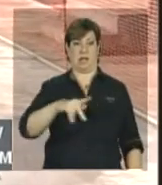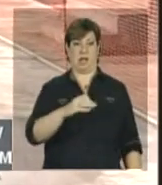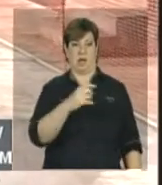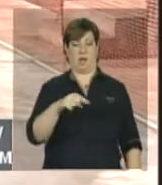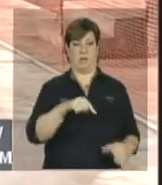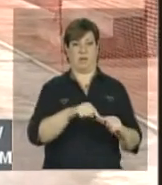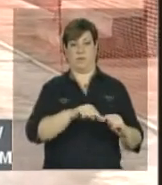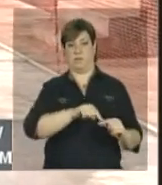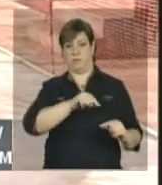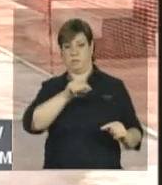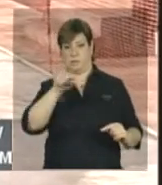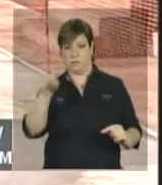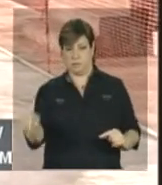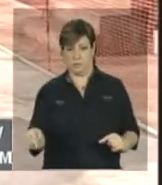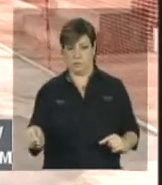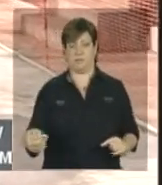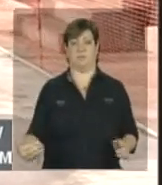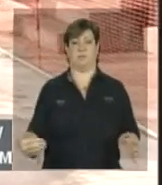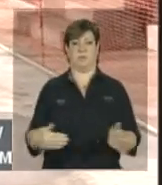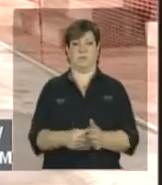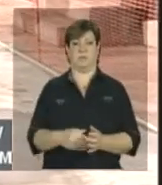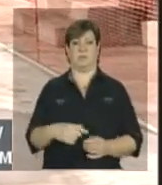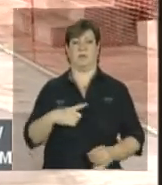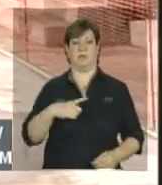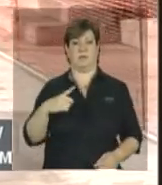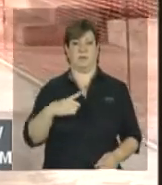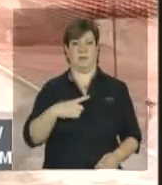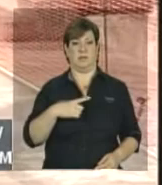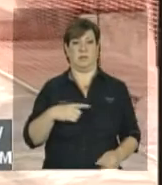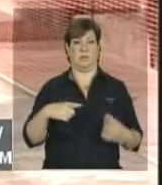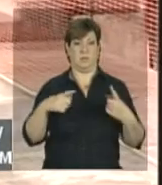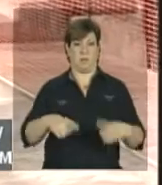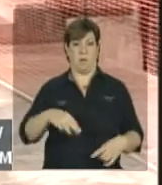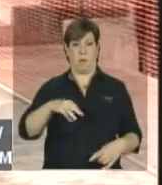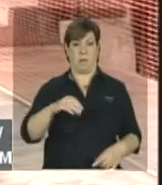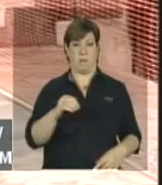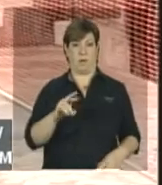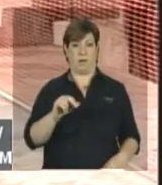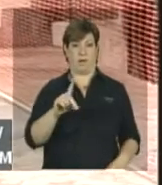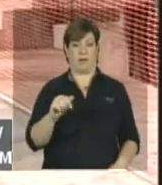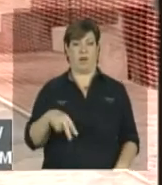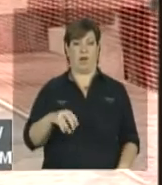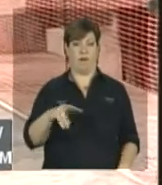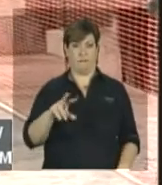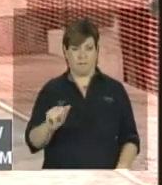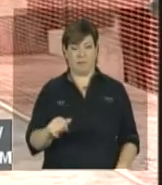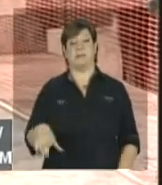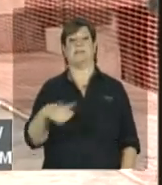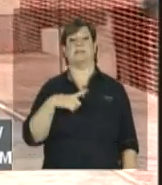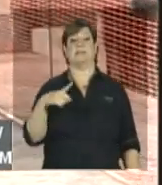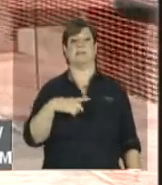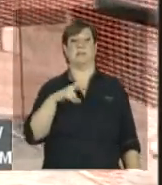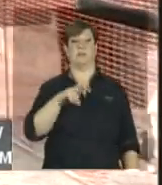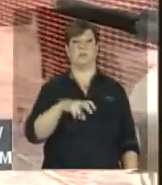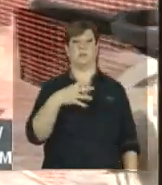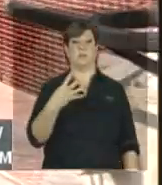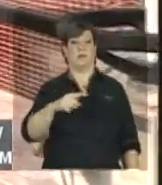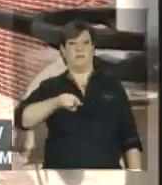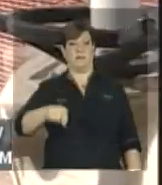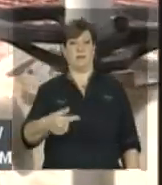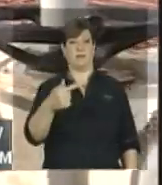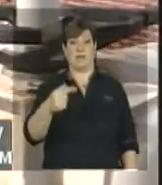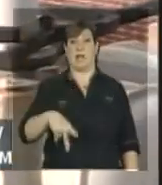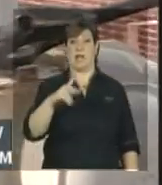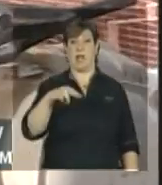Alto Santo e Jaguaribara, até o município de Morada Nova, e tem